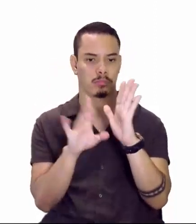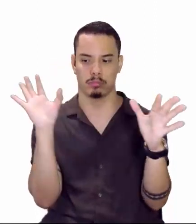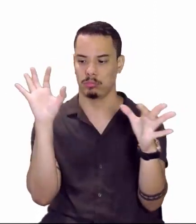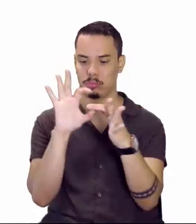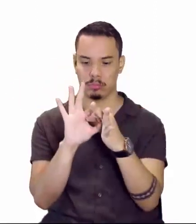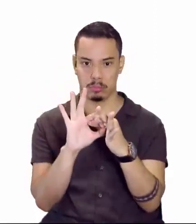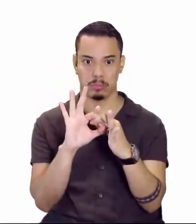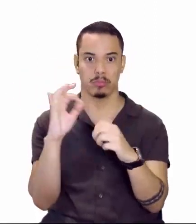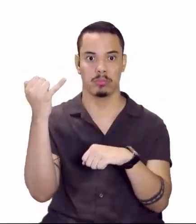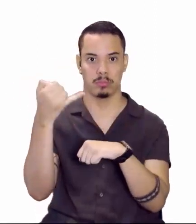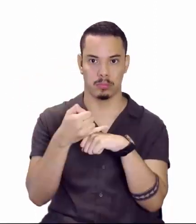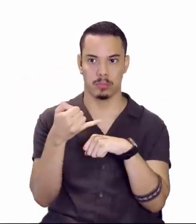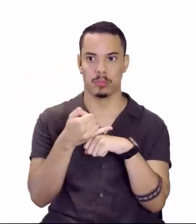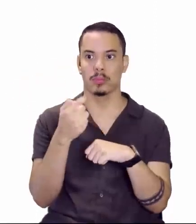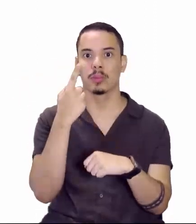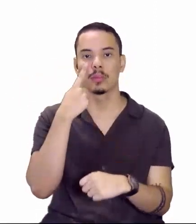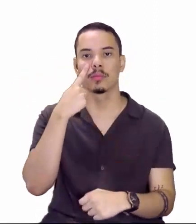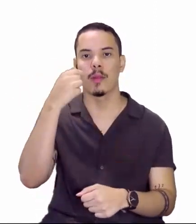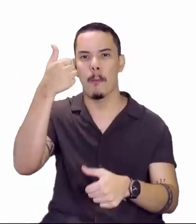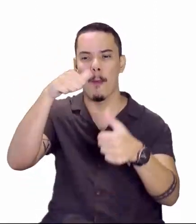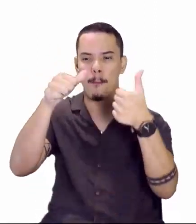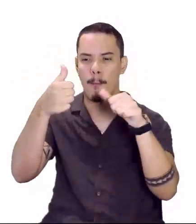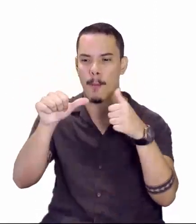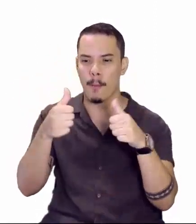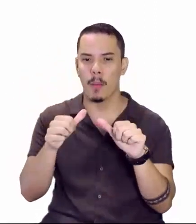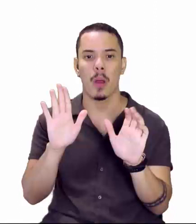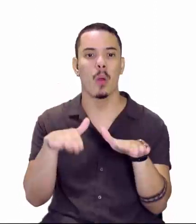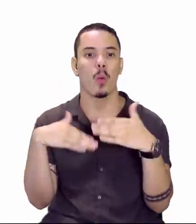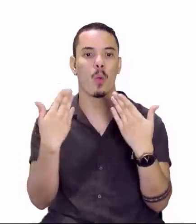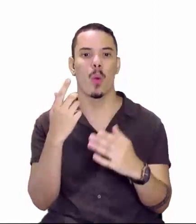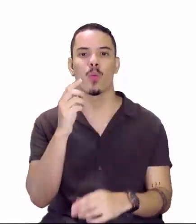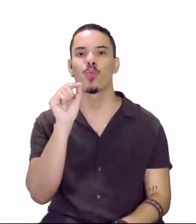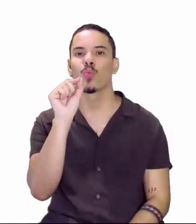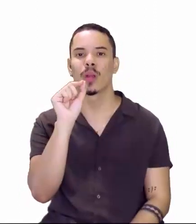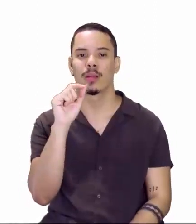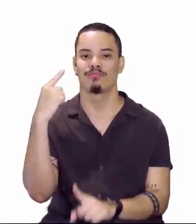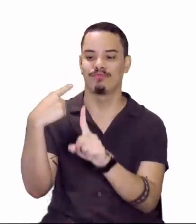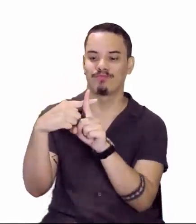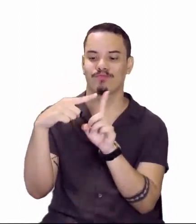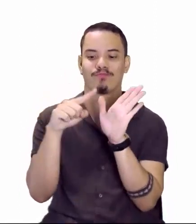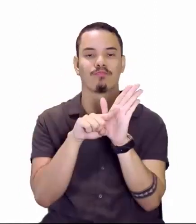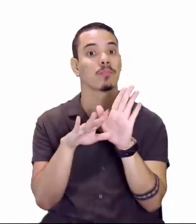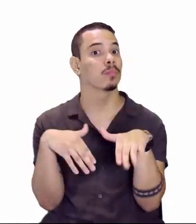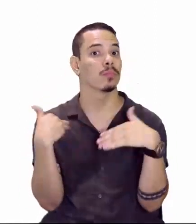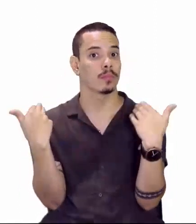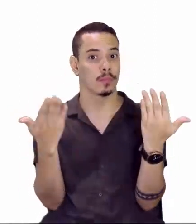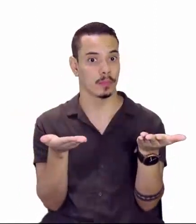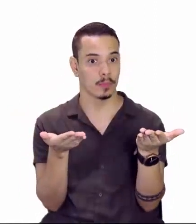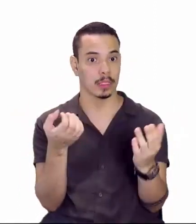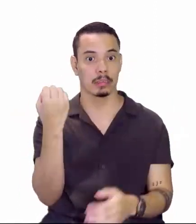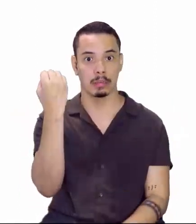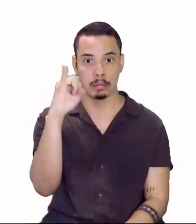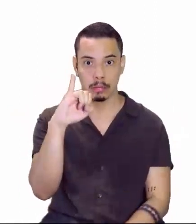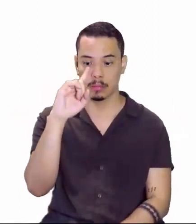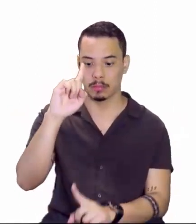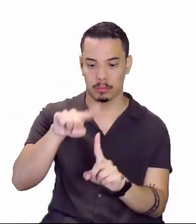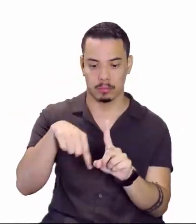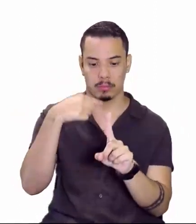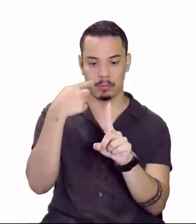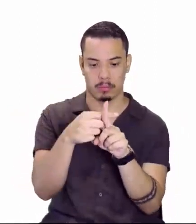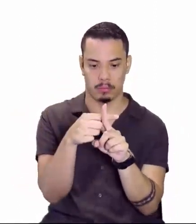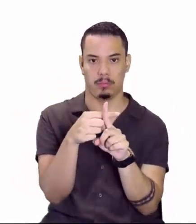íons, verifique primeiro qual é o sinal da carga. Porque se for carga